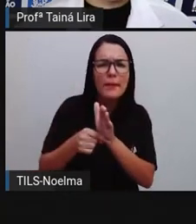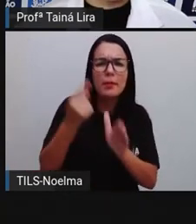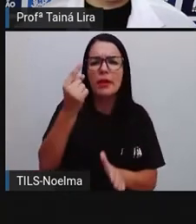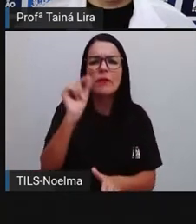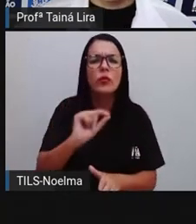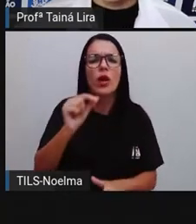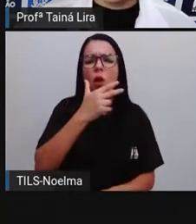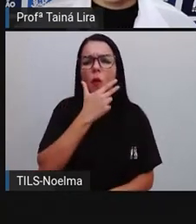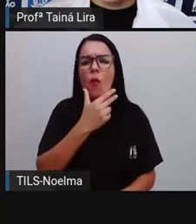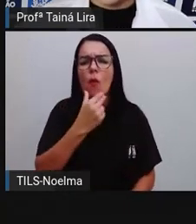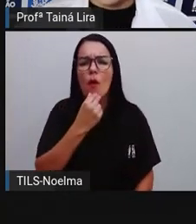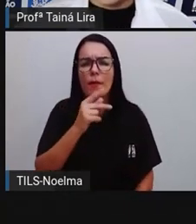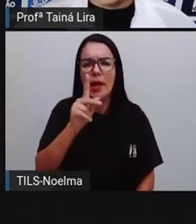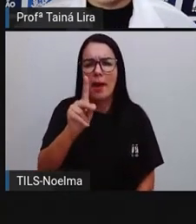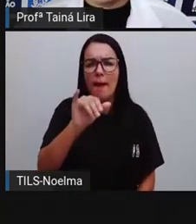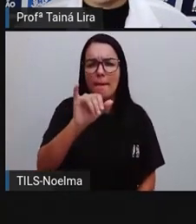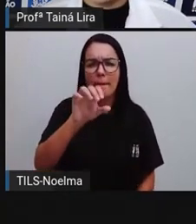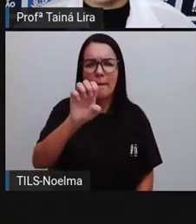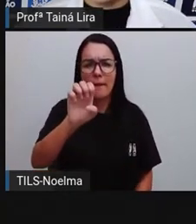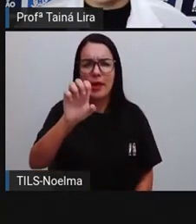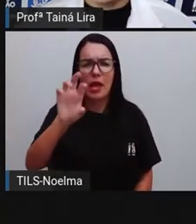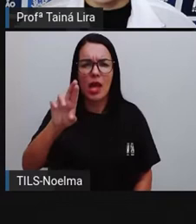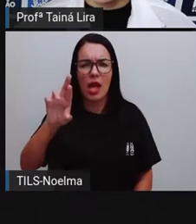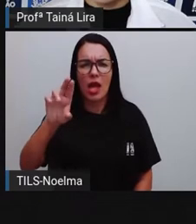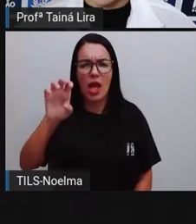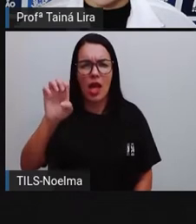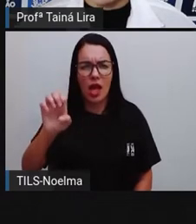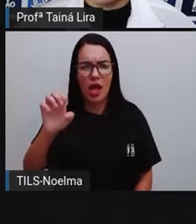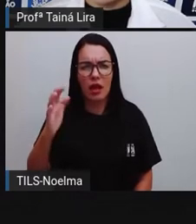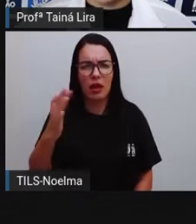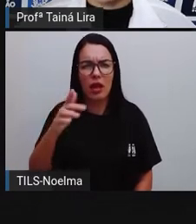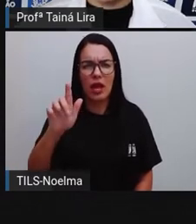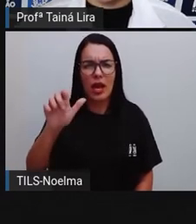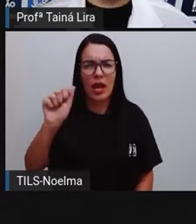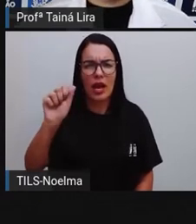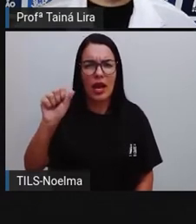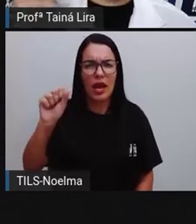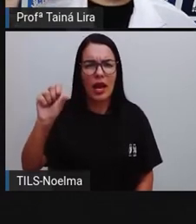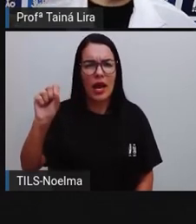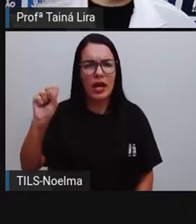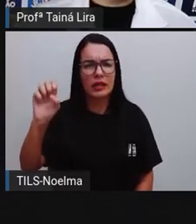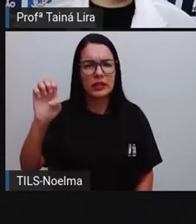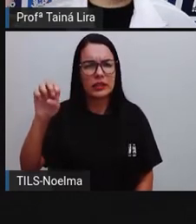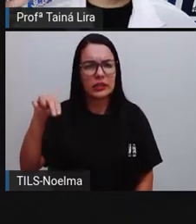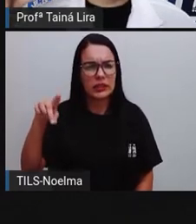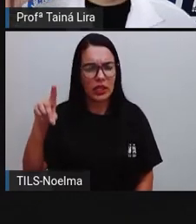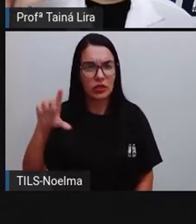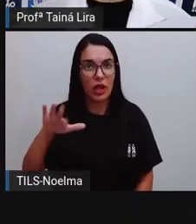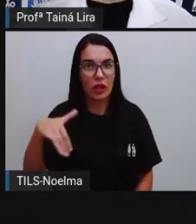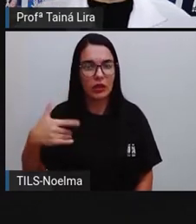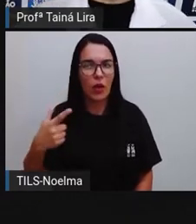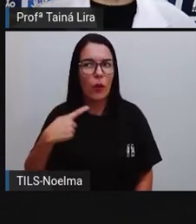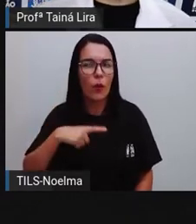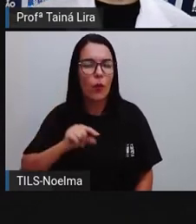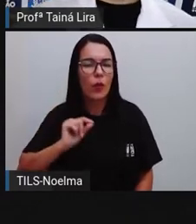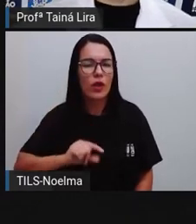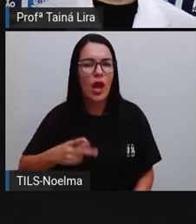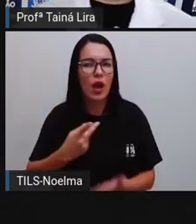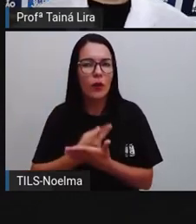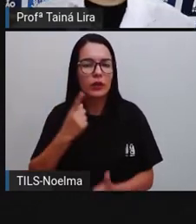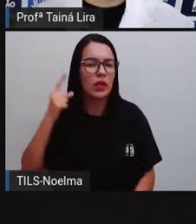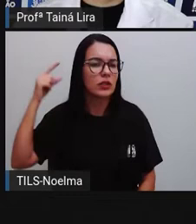assim nossa orelha capta o som no ar para que possamos ouvir então é